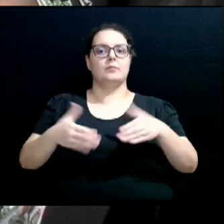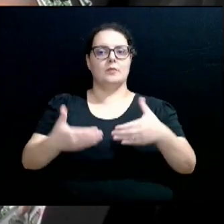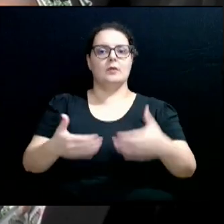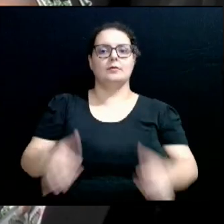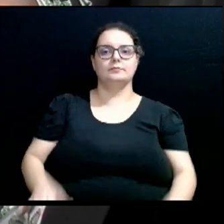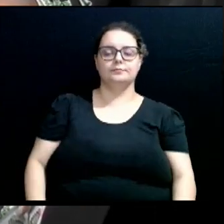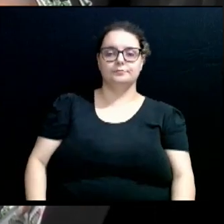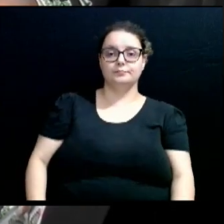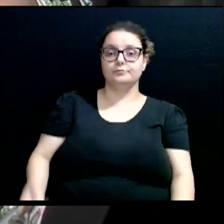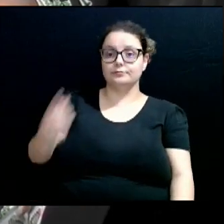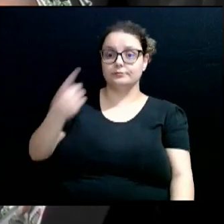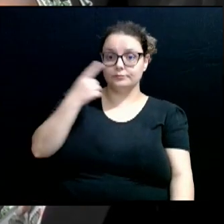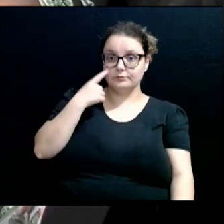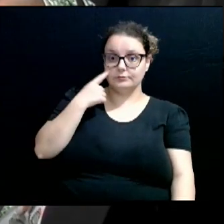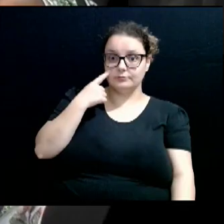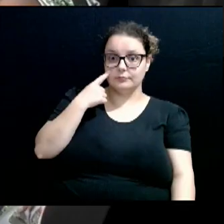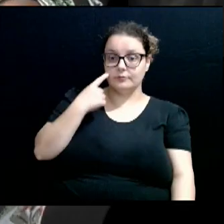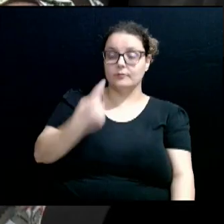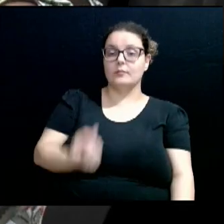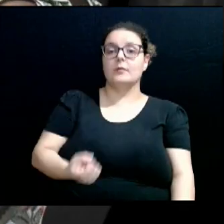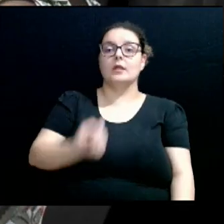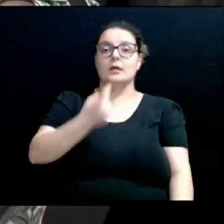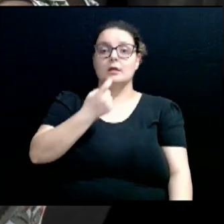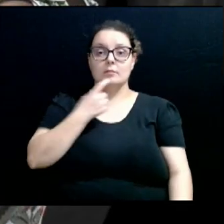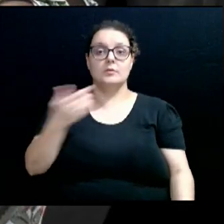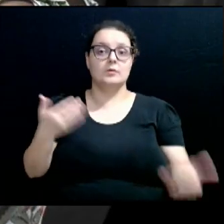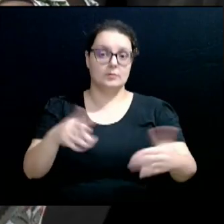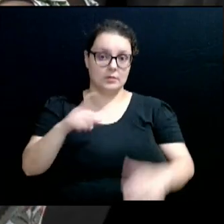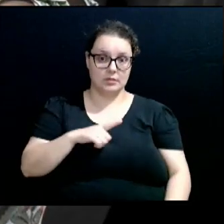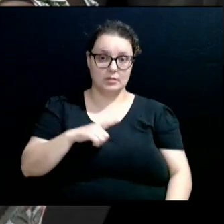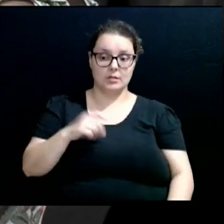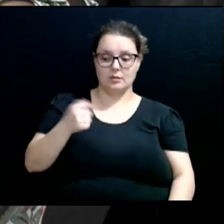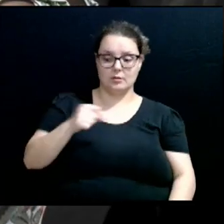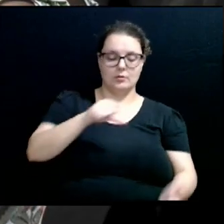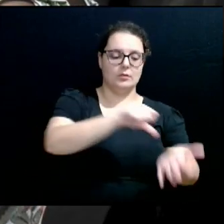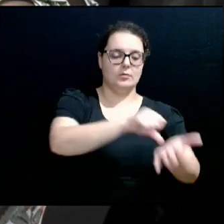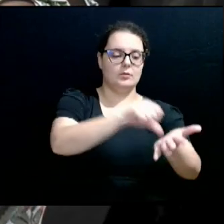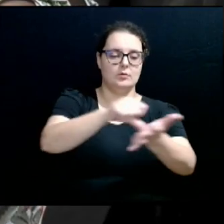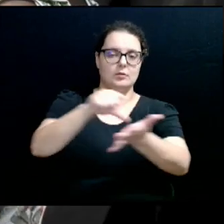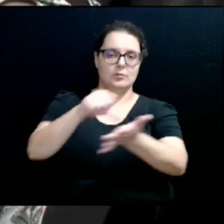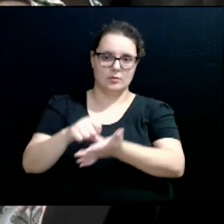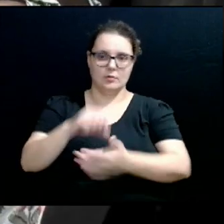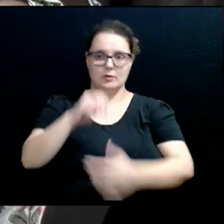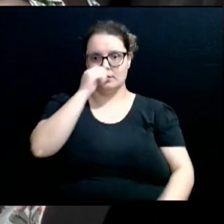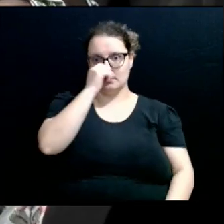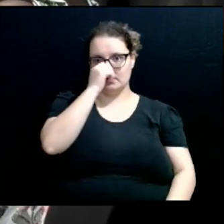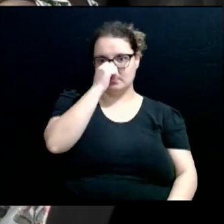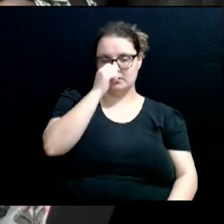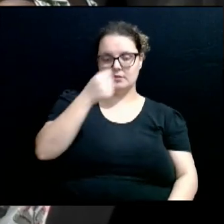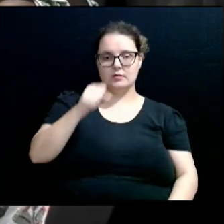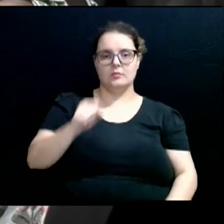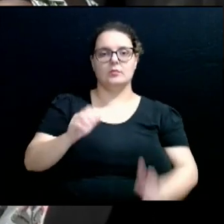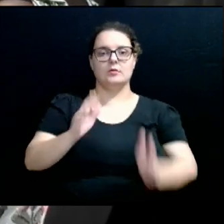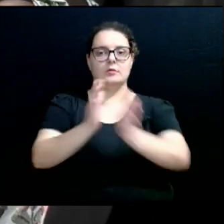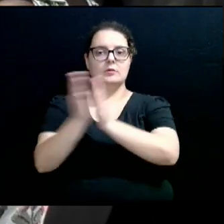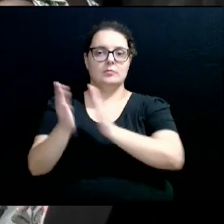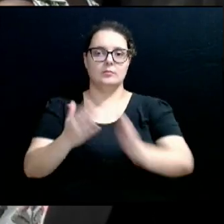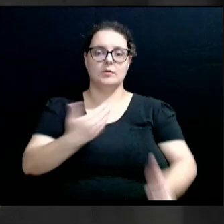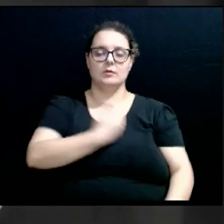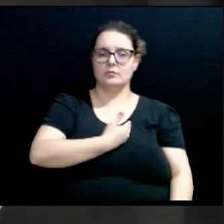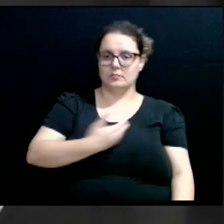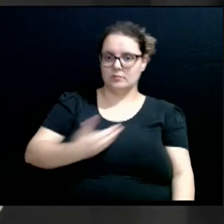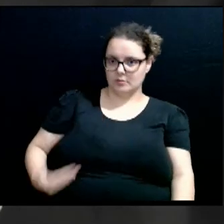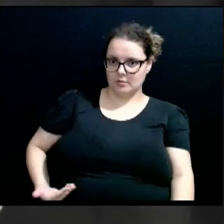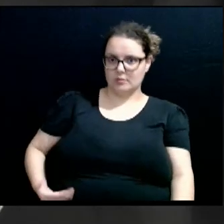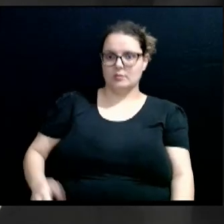a Campinas hoje tem 8 unidades, né? São 8 bibliotecas públicas. E dentro